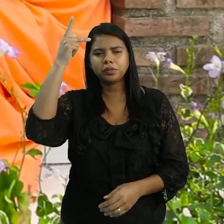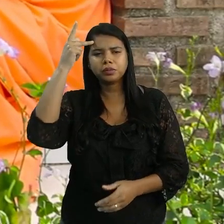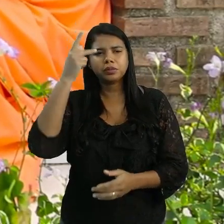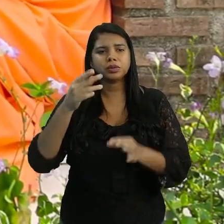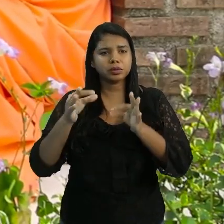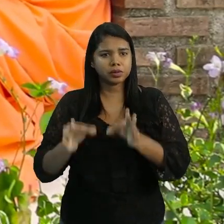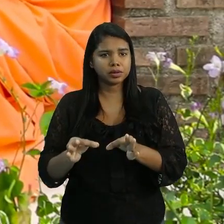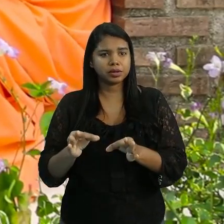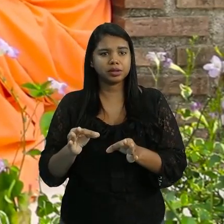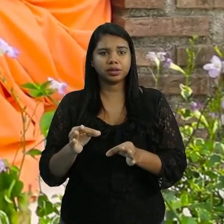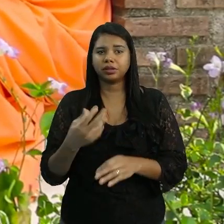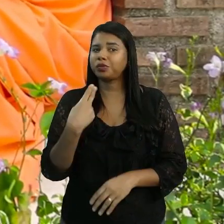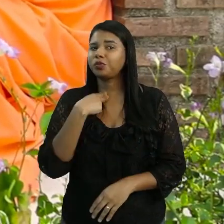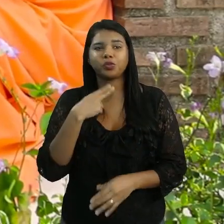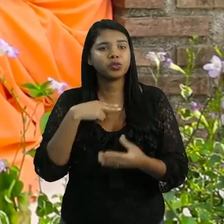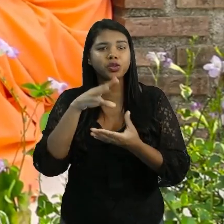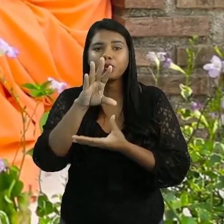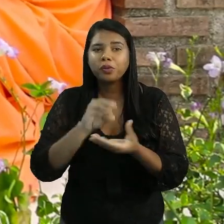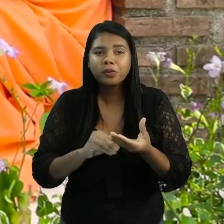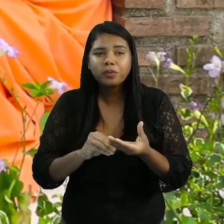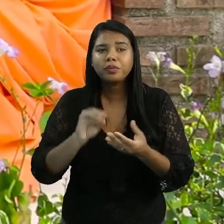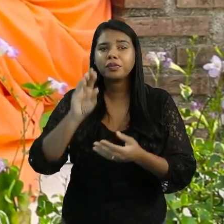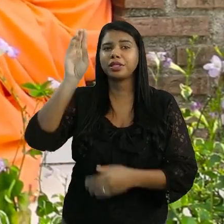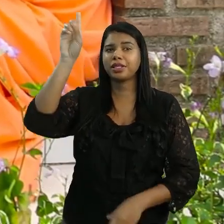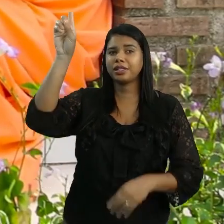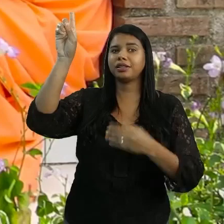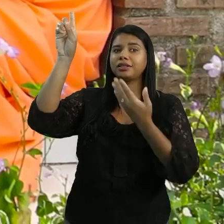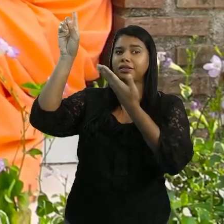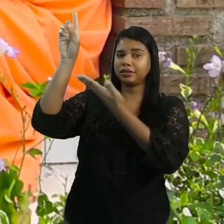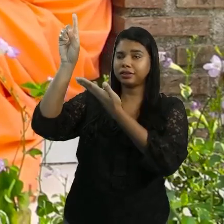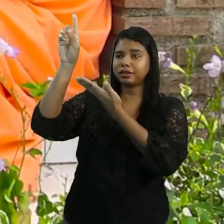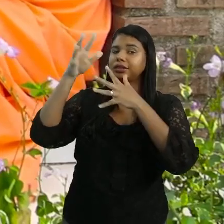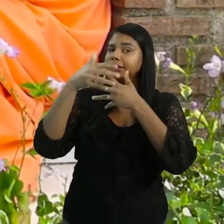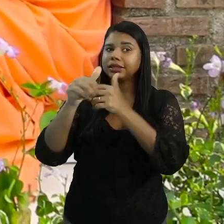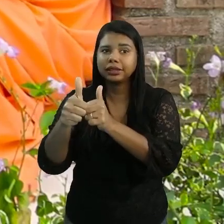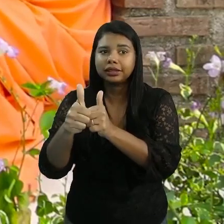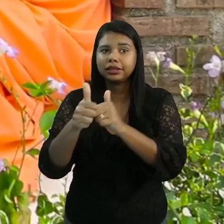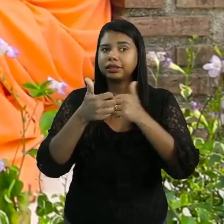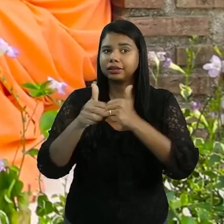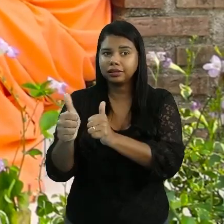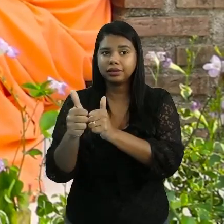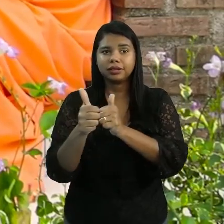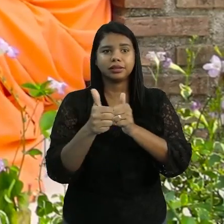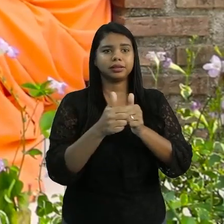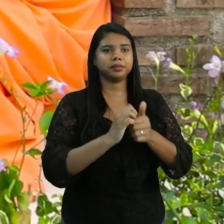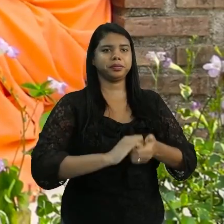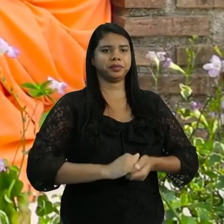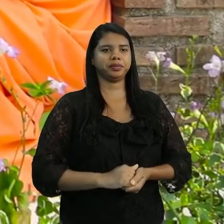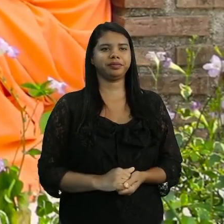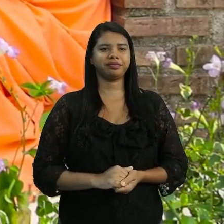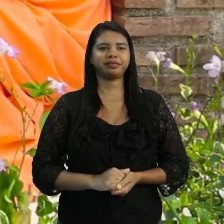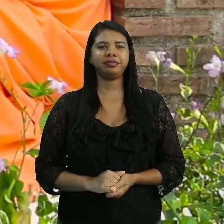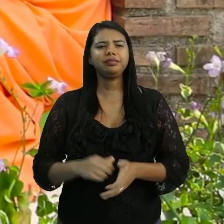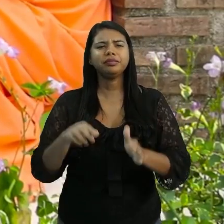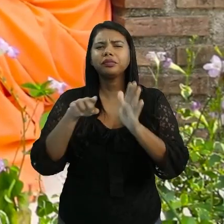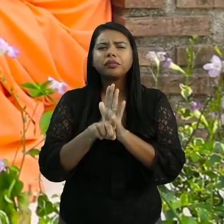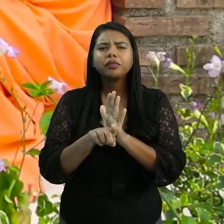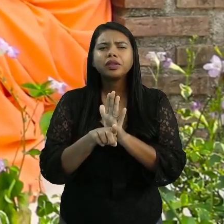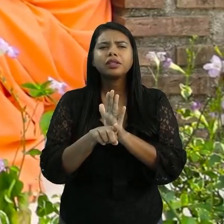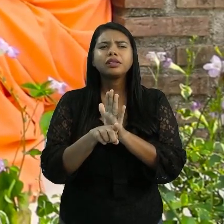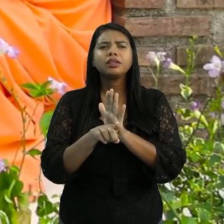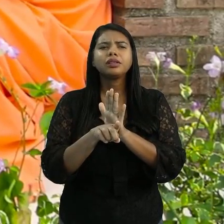nós também possuímos. Só que ele, em si, Krishna significa aquele que possui todas as opulências, todas as virtudes.